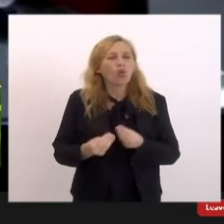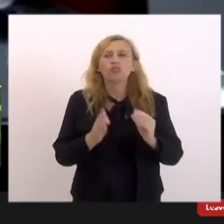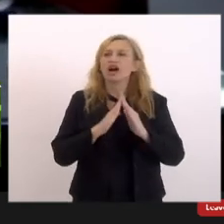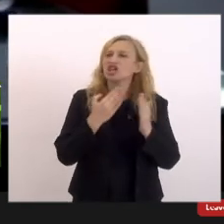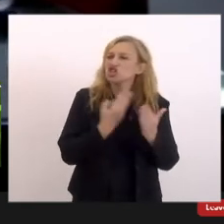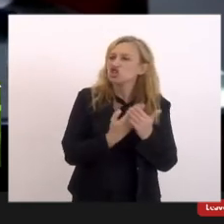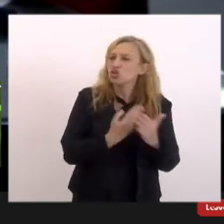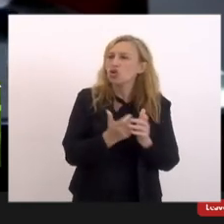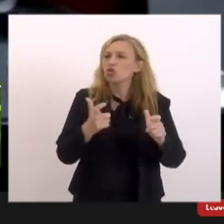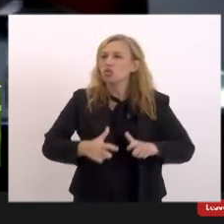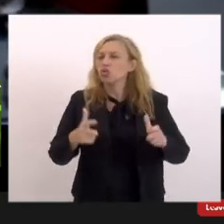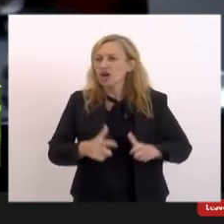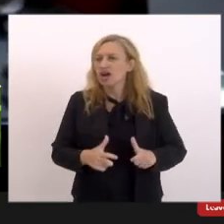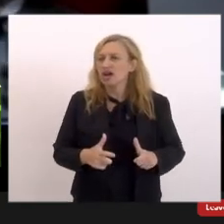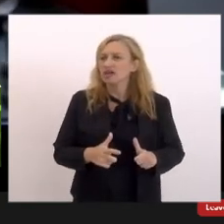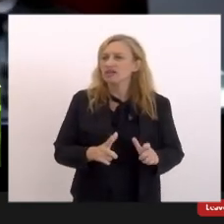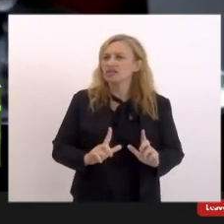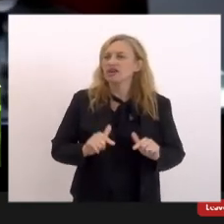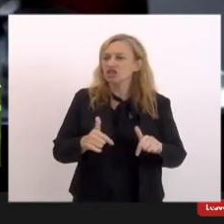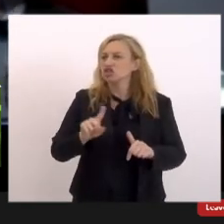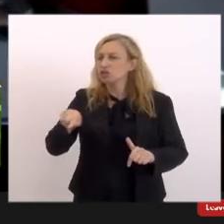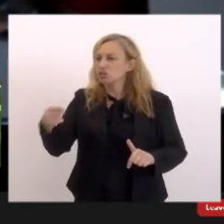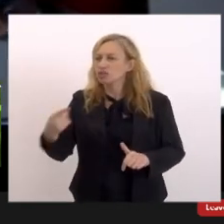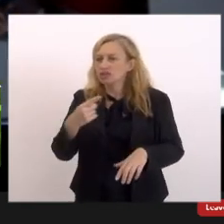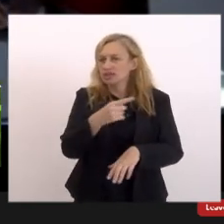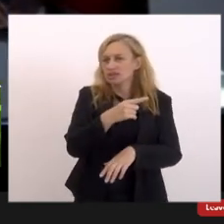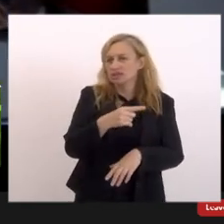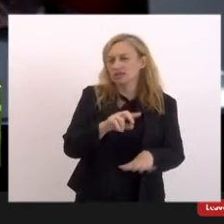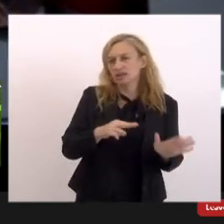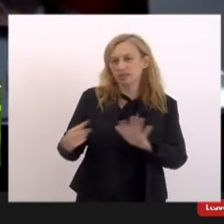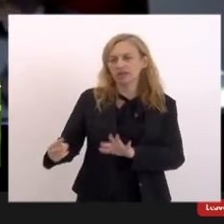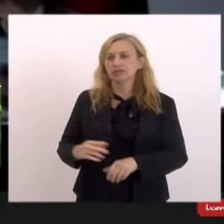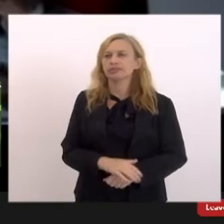ou o território vai rodar na semana seguinte.